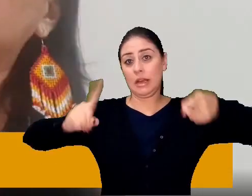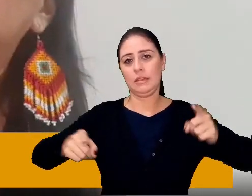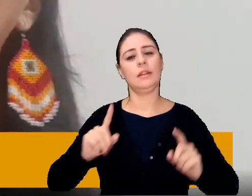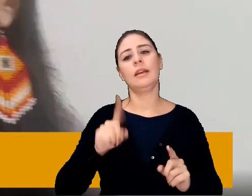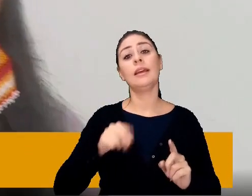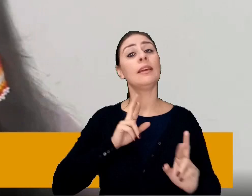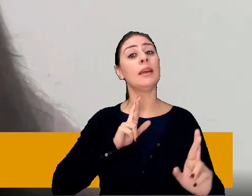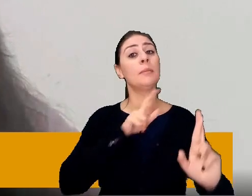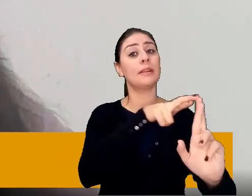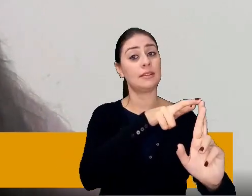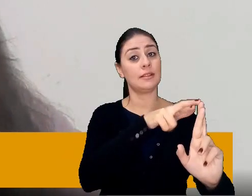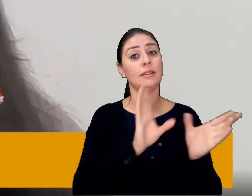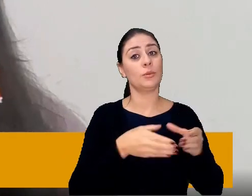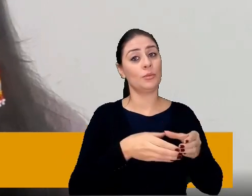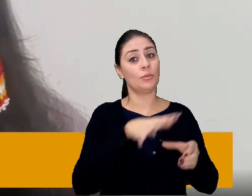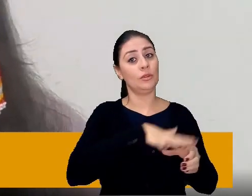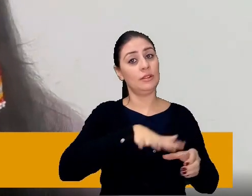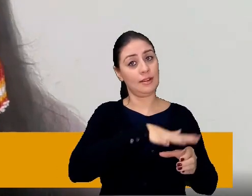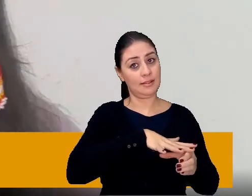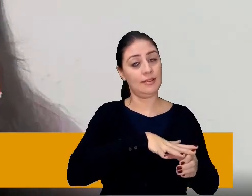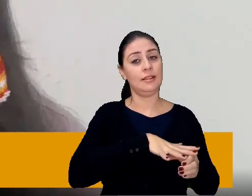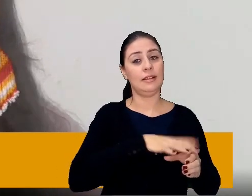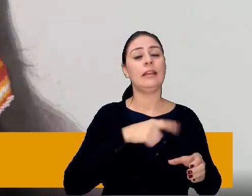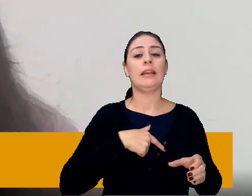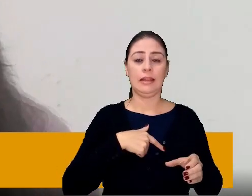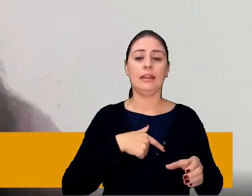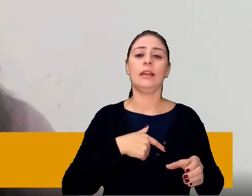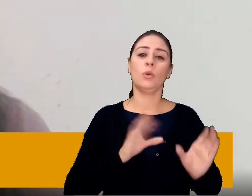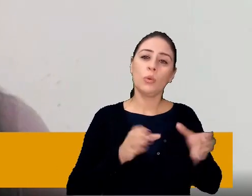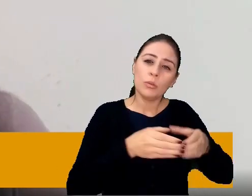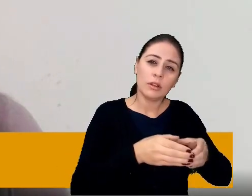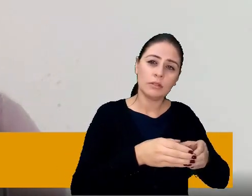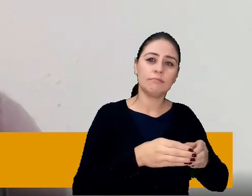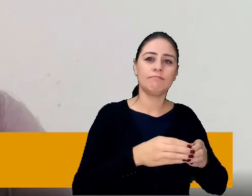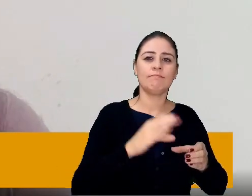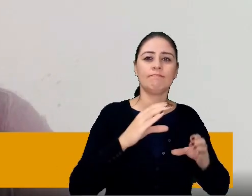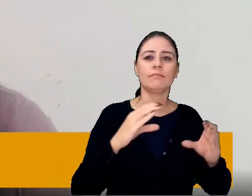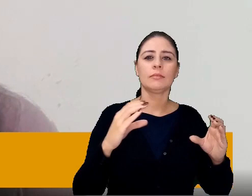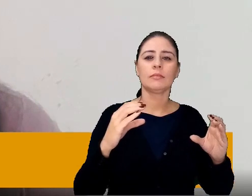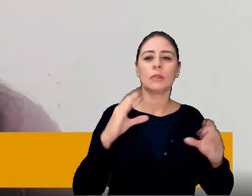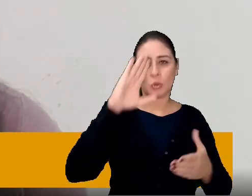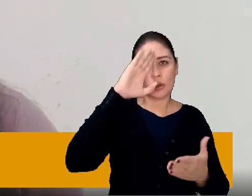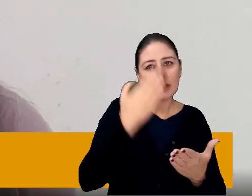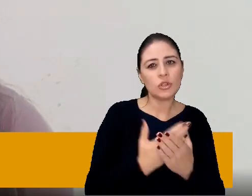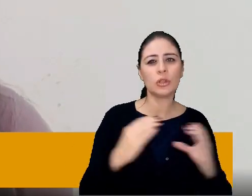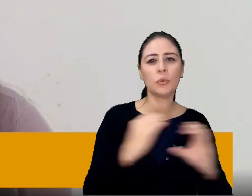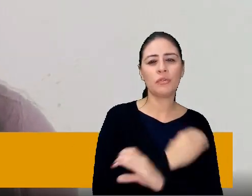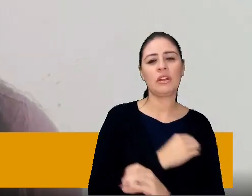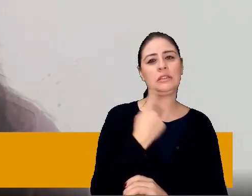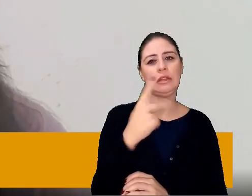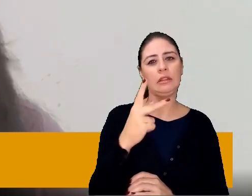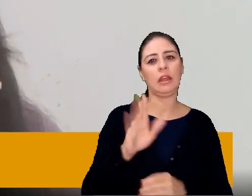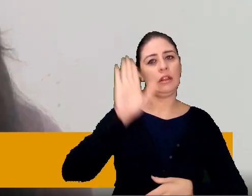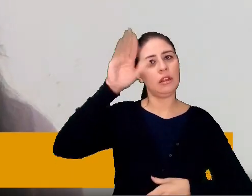assim, cacique, ele não é o que manda na aldeia. O cacique, ele é representante daquela comunidade, né? É que a comunidade tenha confiança naquela